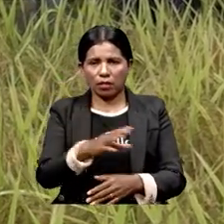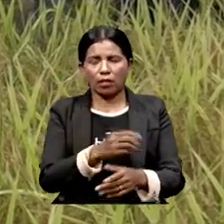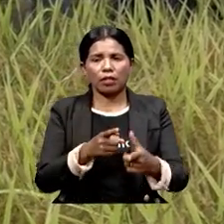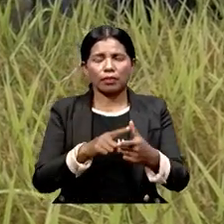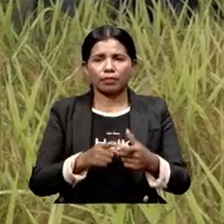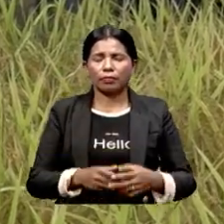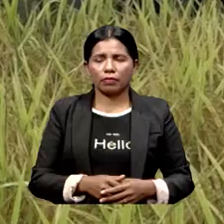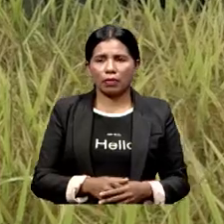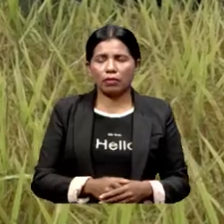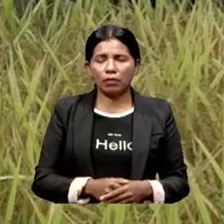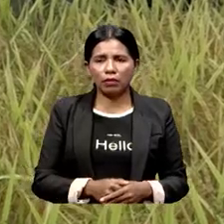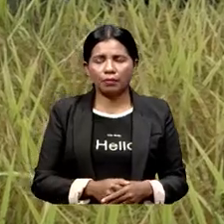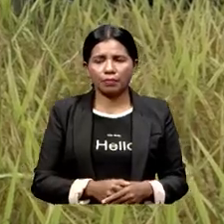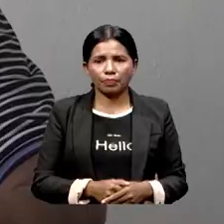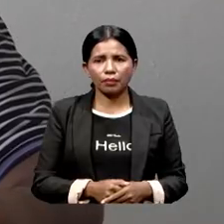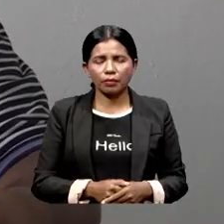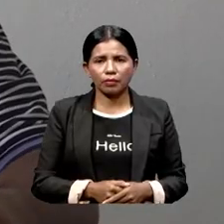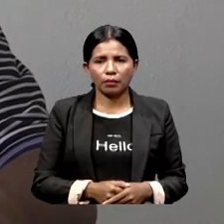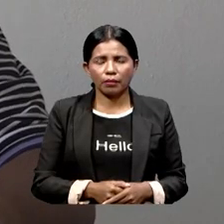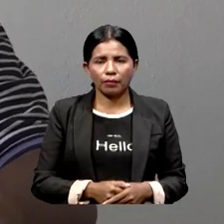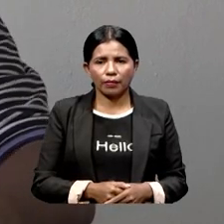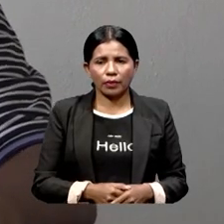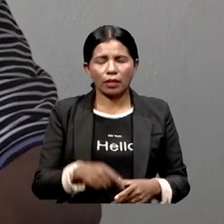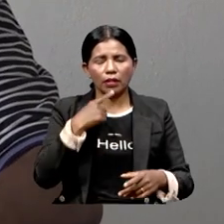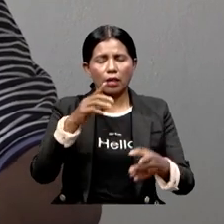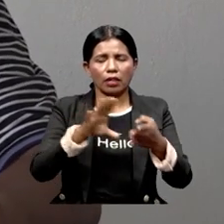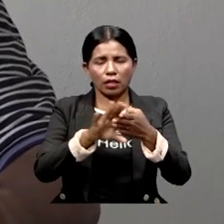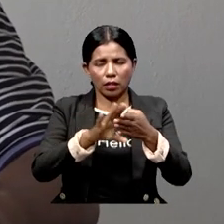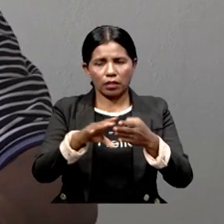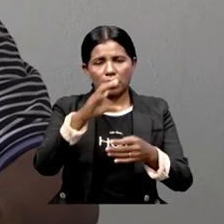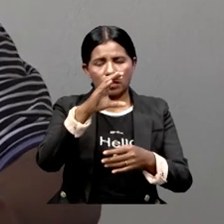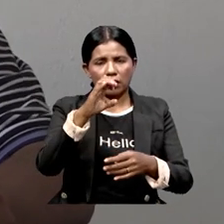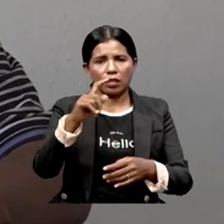Floresta. Haruka carta do Ministério da Agricultura é 16 de